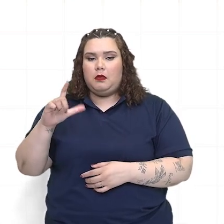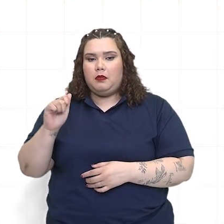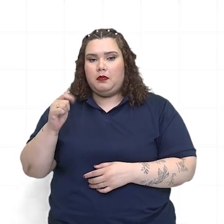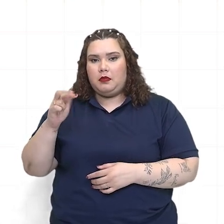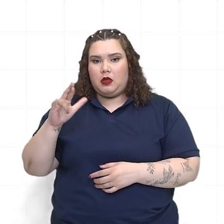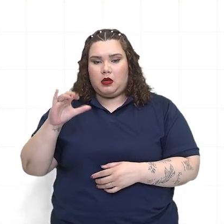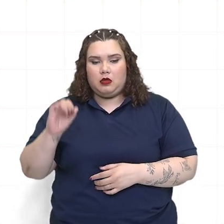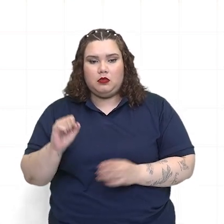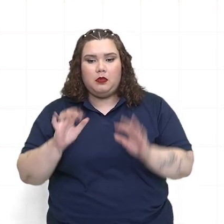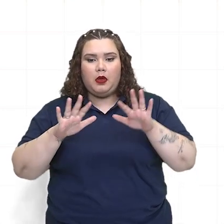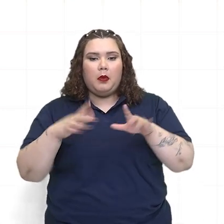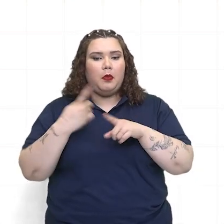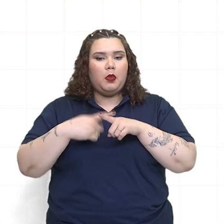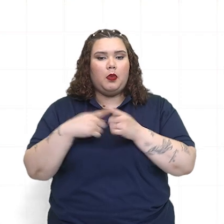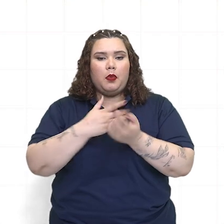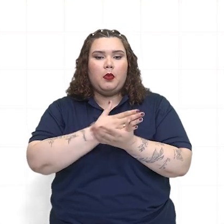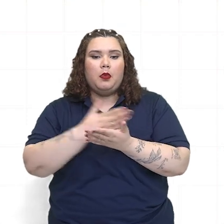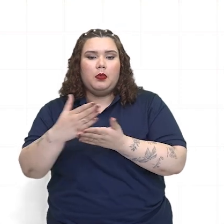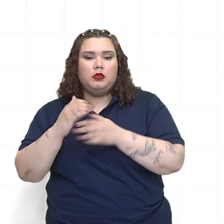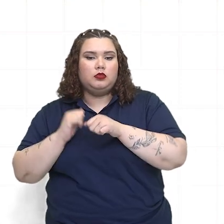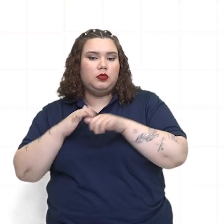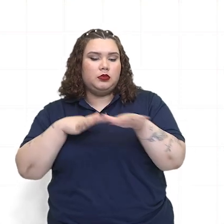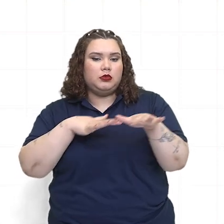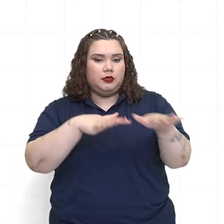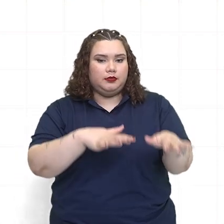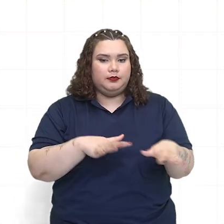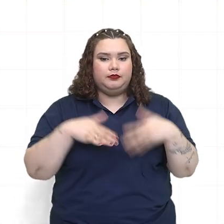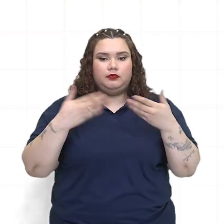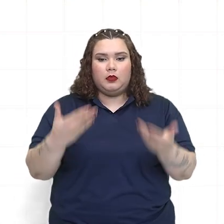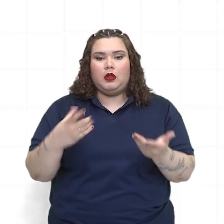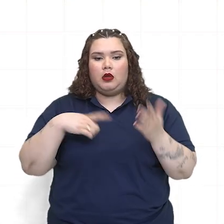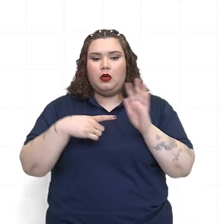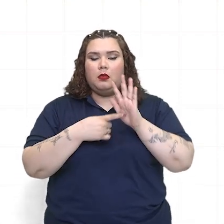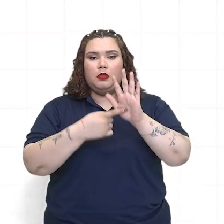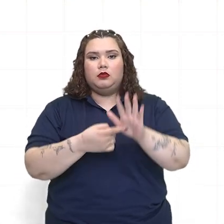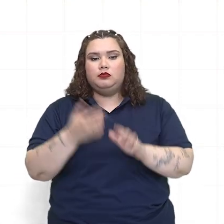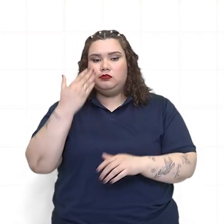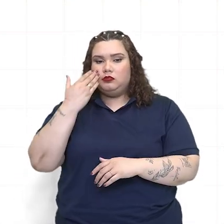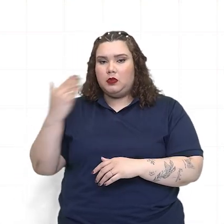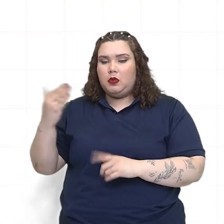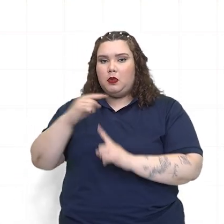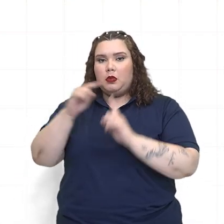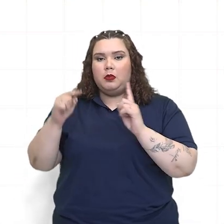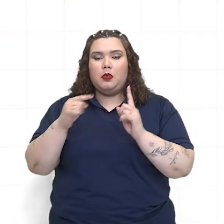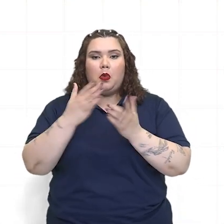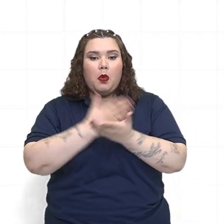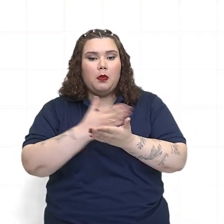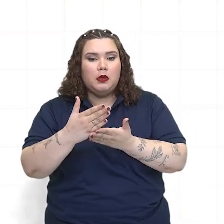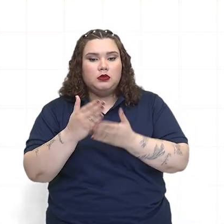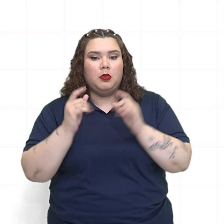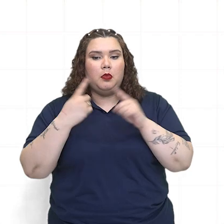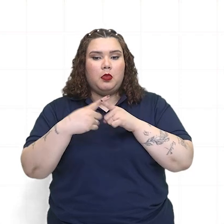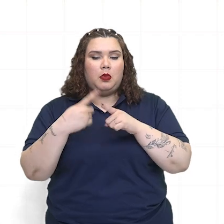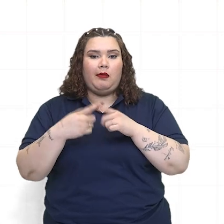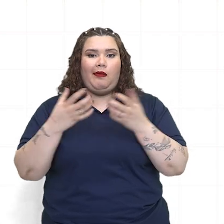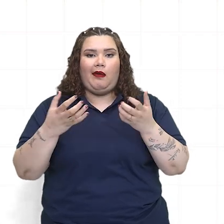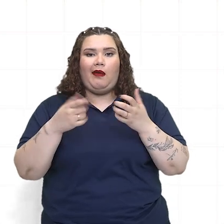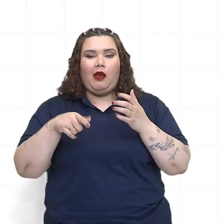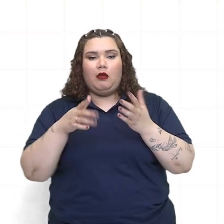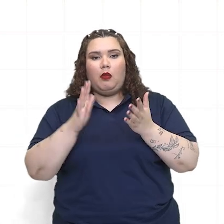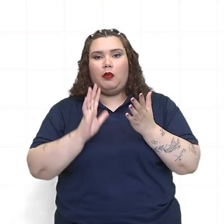motivo oficial, então, para o início das cruzadas? Então, nós temos aí, o motivo foi a